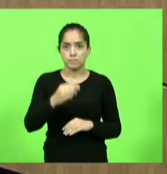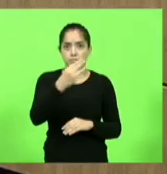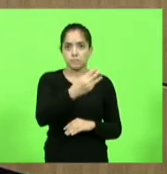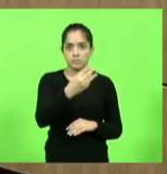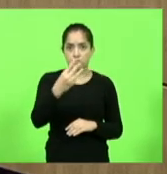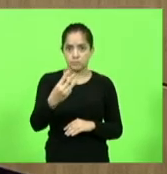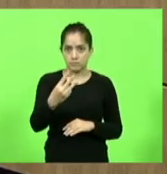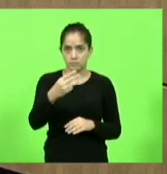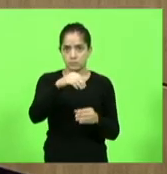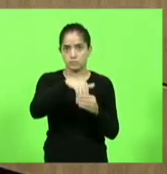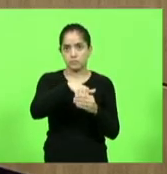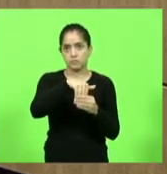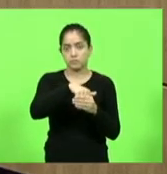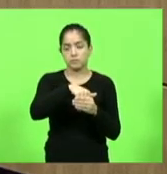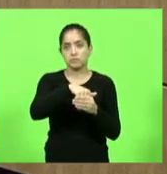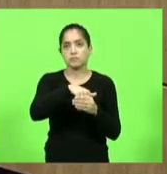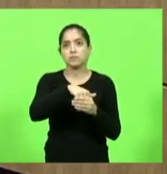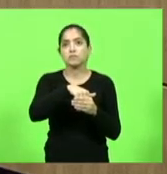33